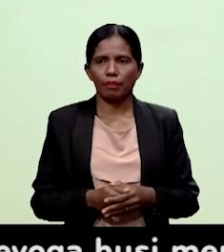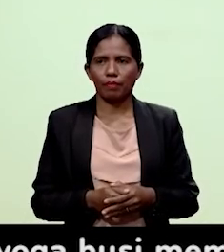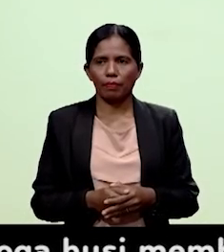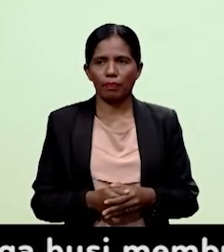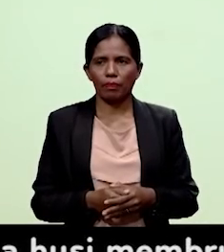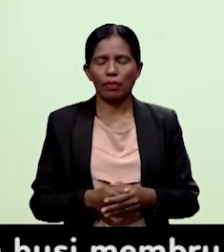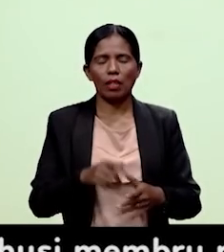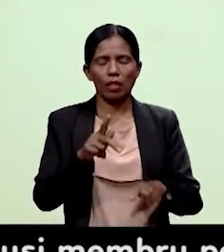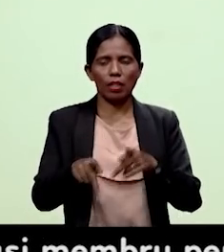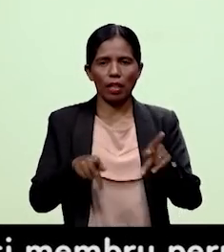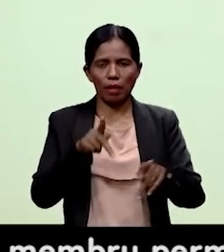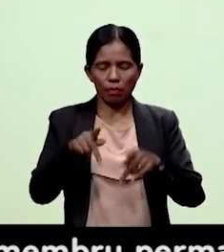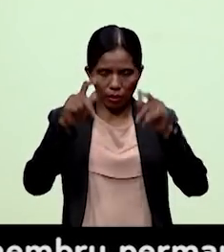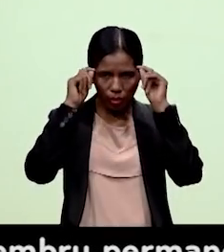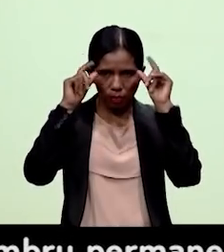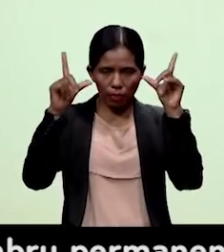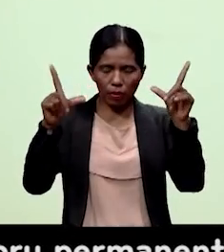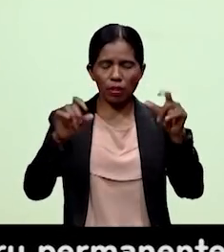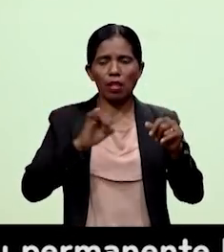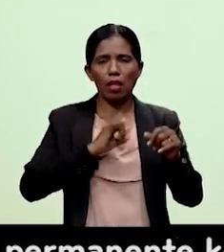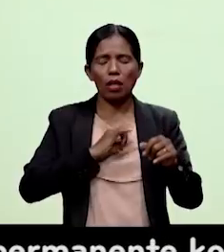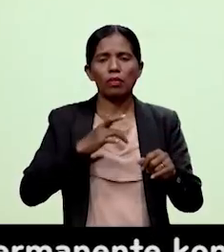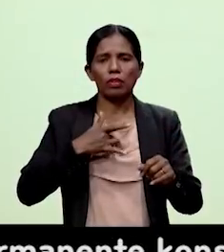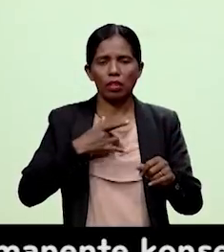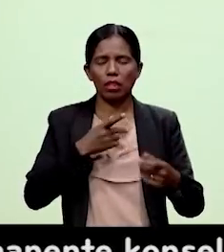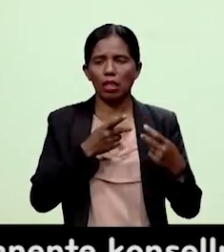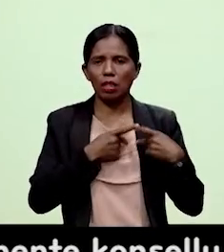nudar cidadão, hau senti laran moras.